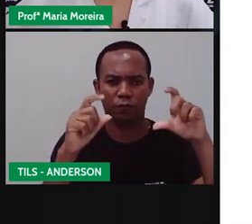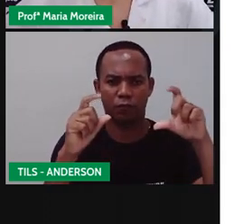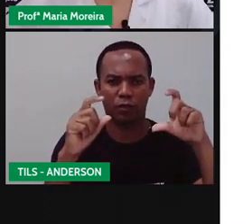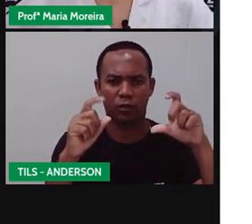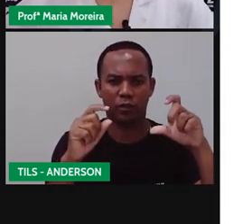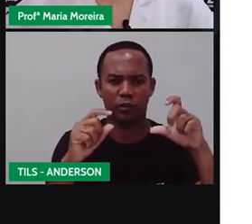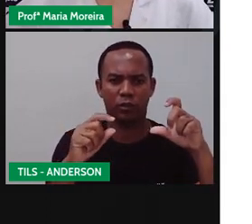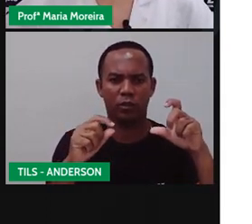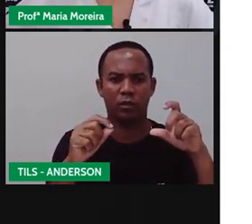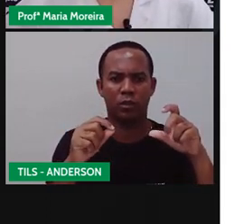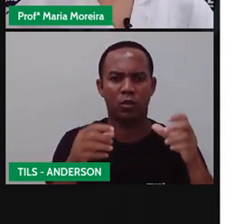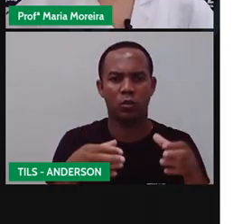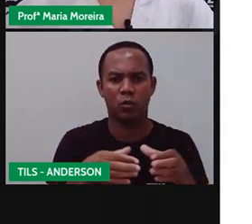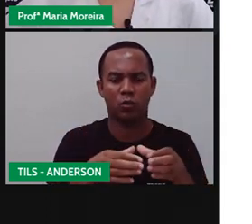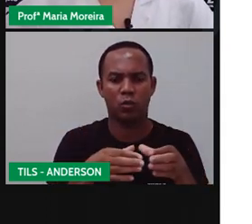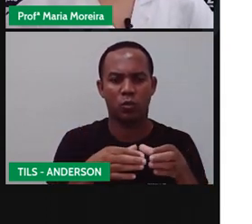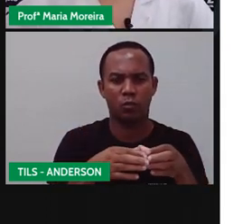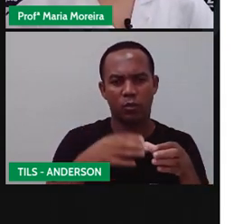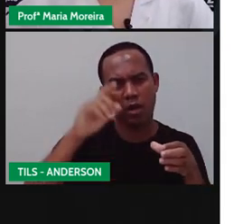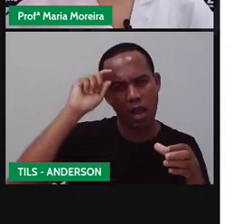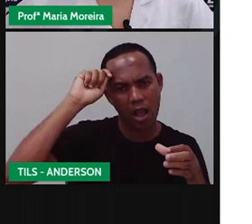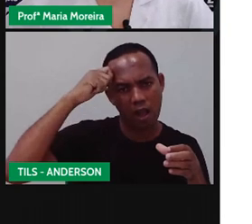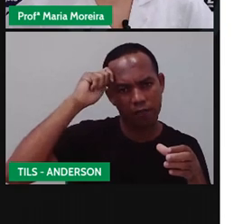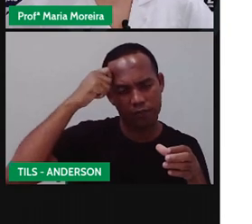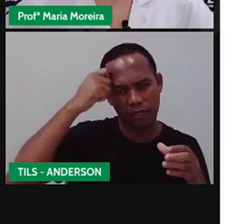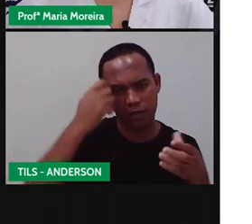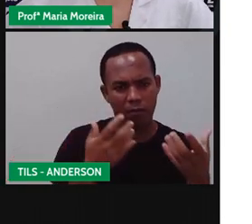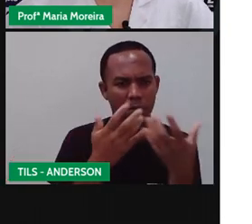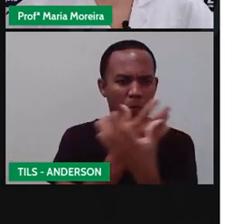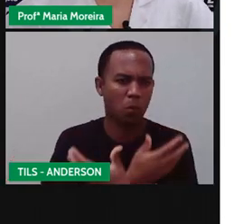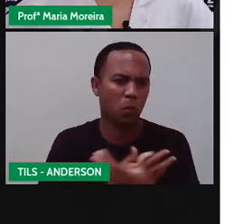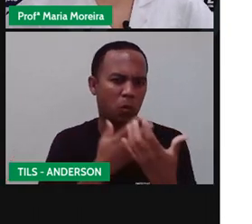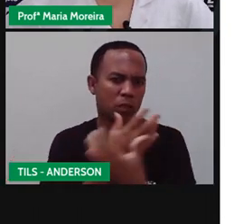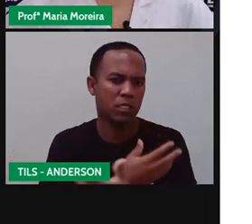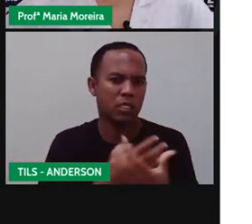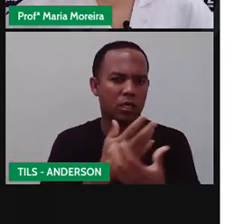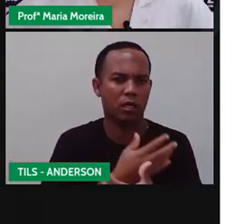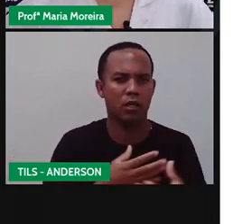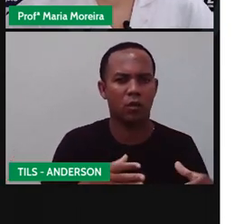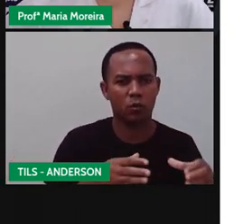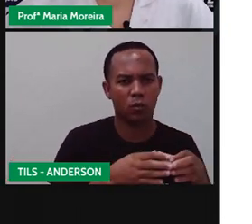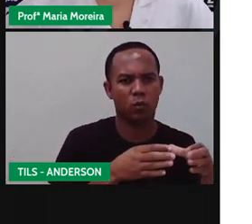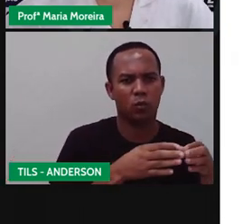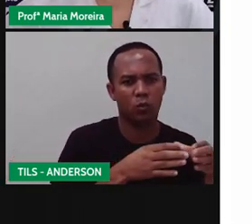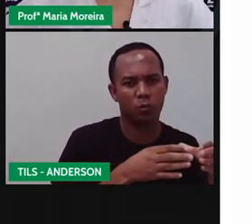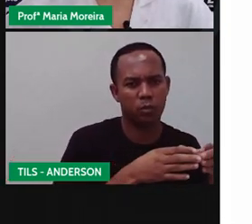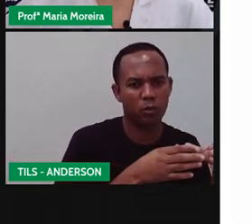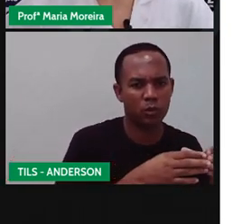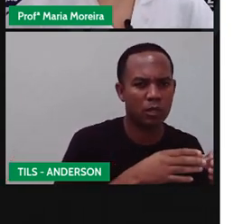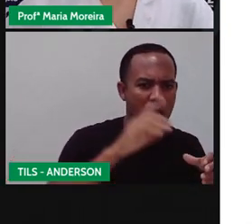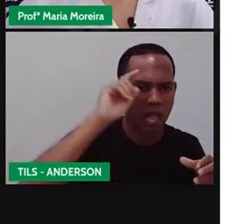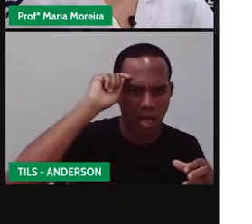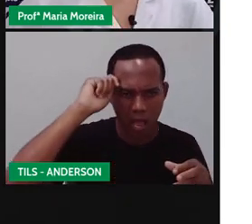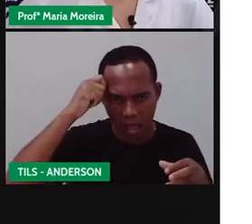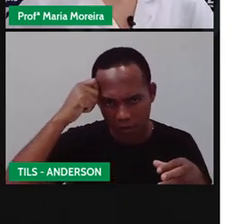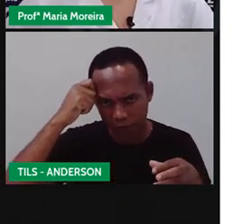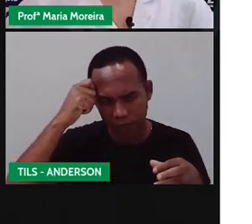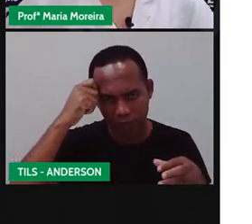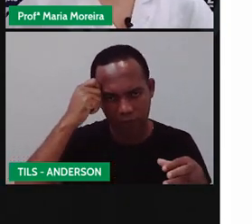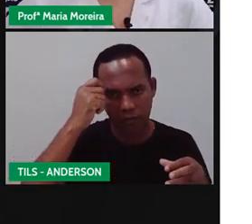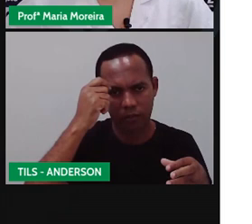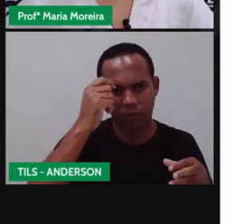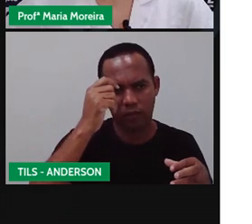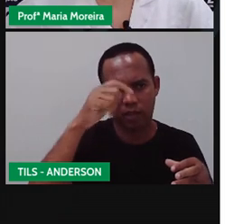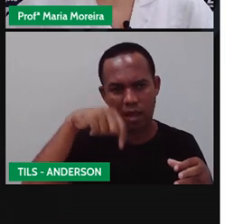é um ritmo africano, né, que é usado nas músicas dos blocos afros mais antigos da Bahia. Então, quem